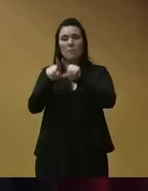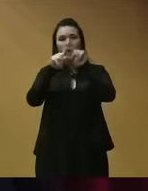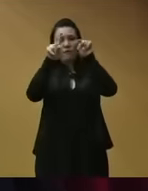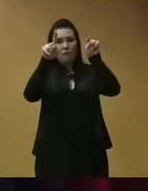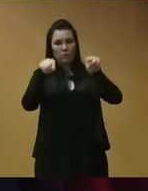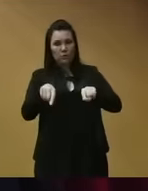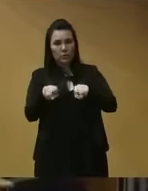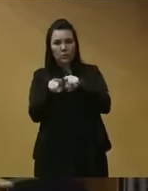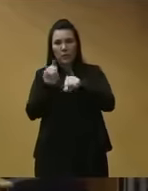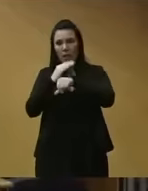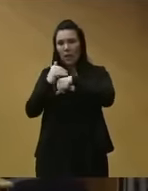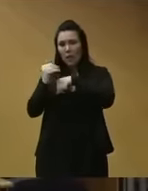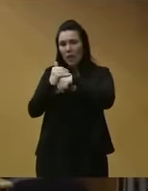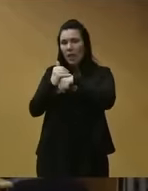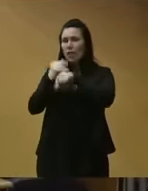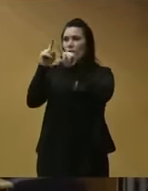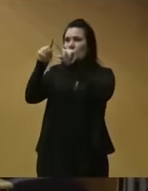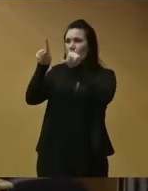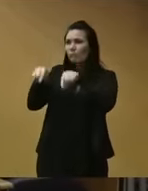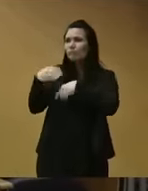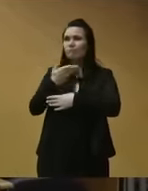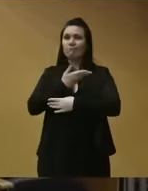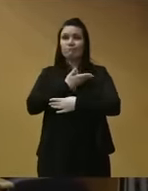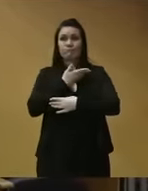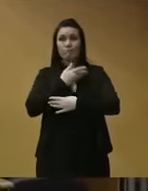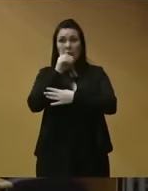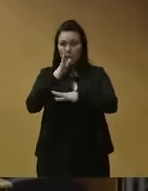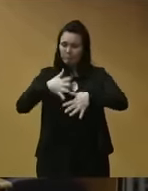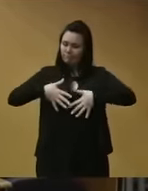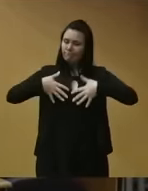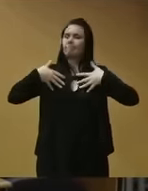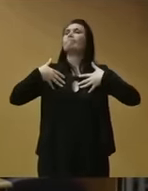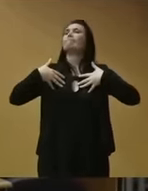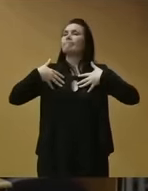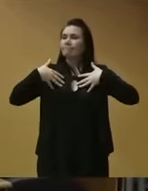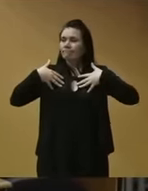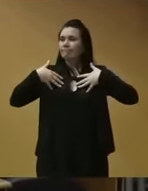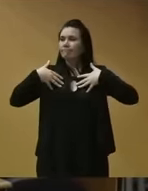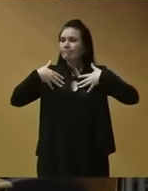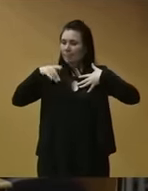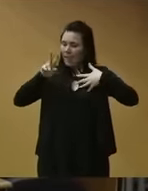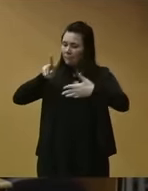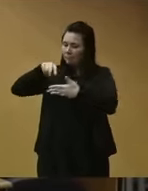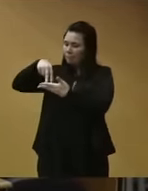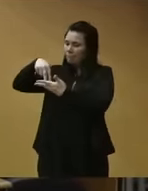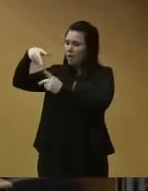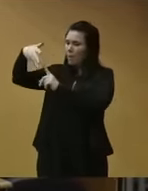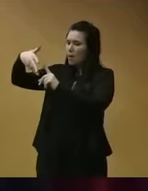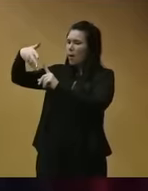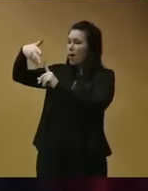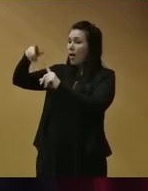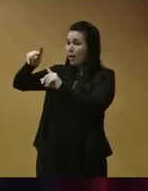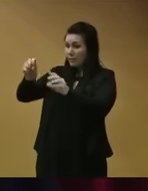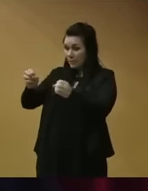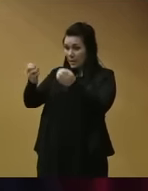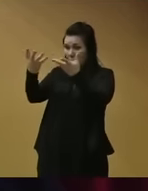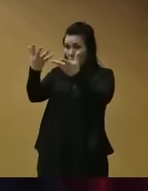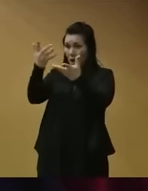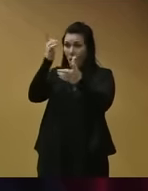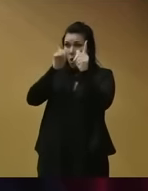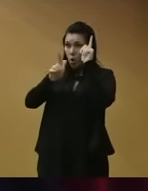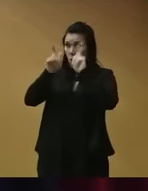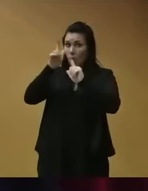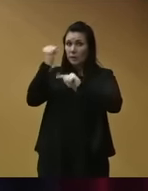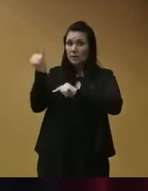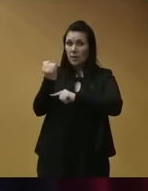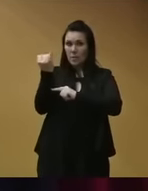e amigos. É uma honra estar diante de todos vocês para celebrar essa conquista tão